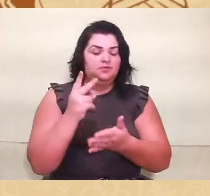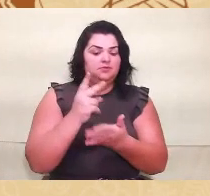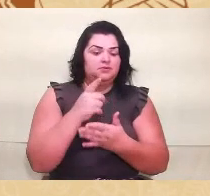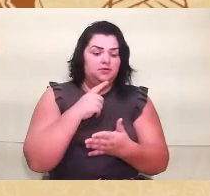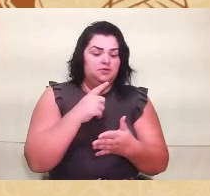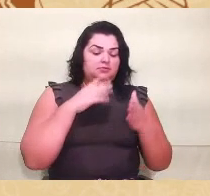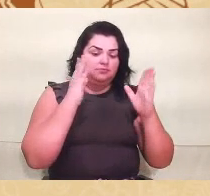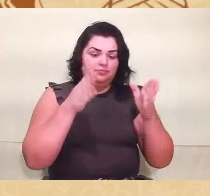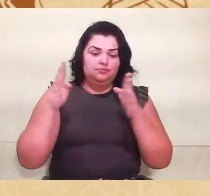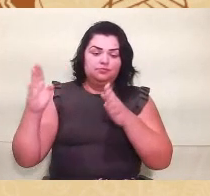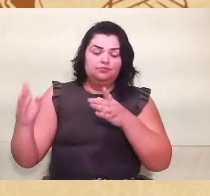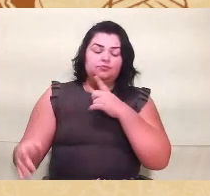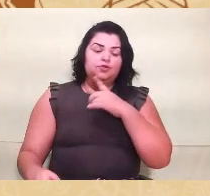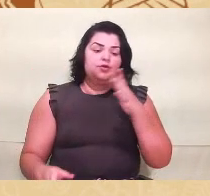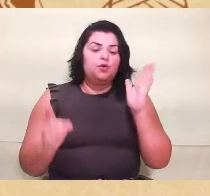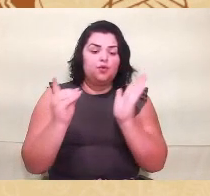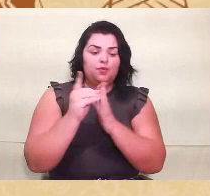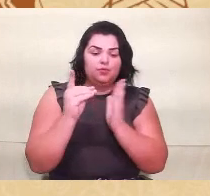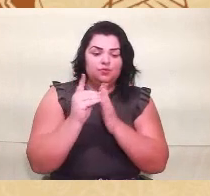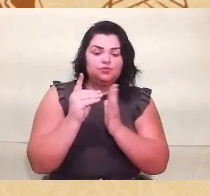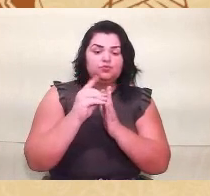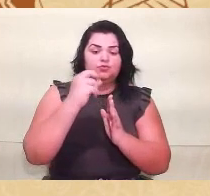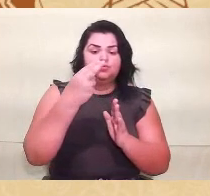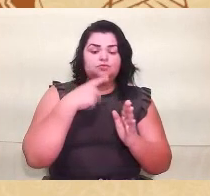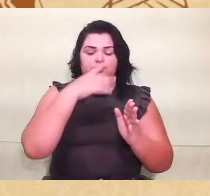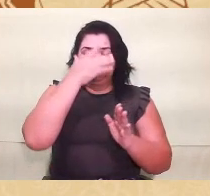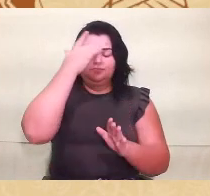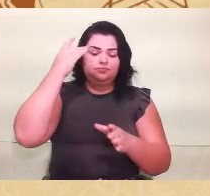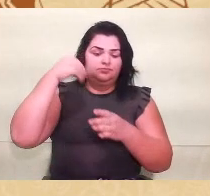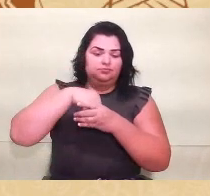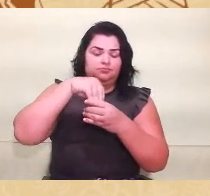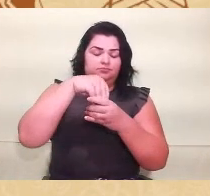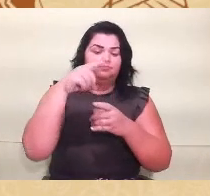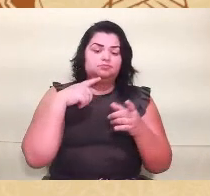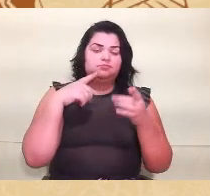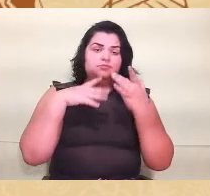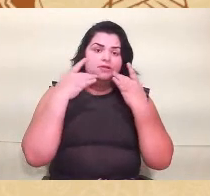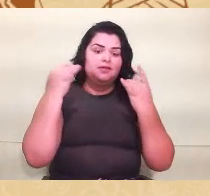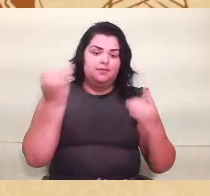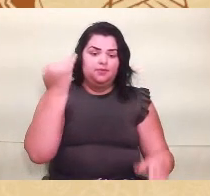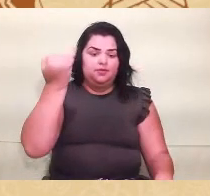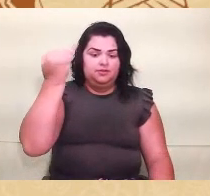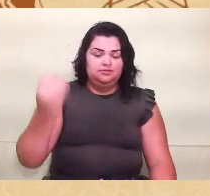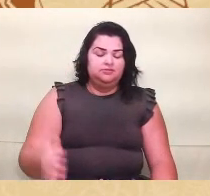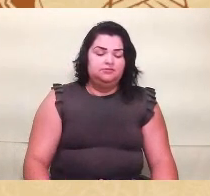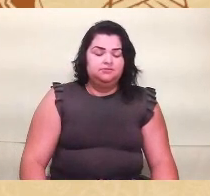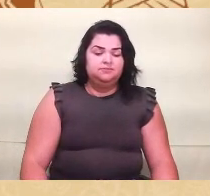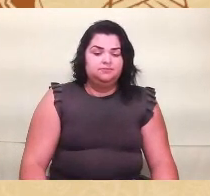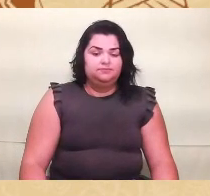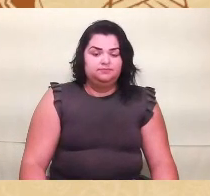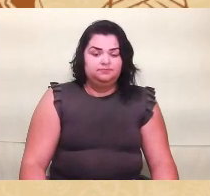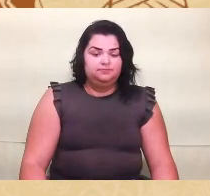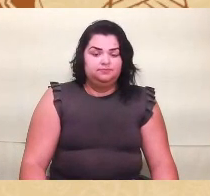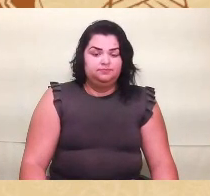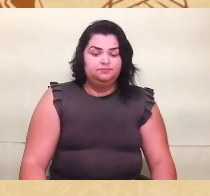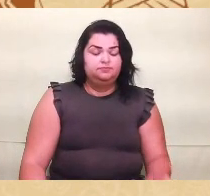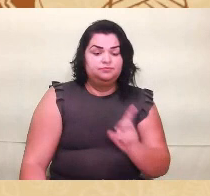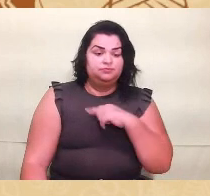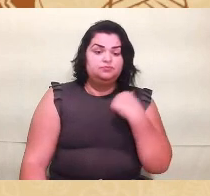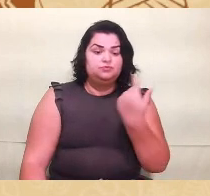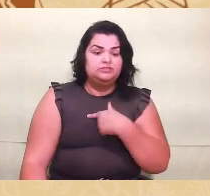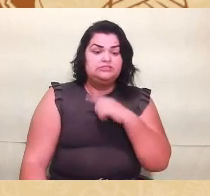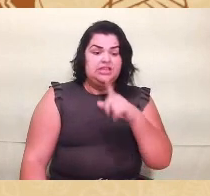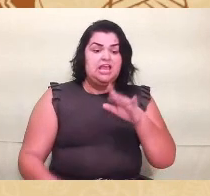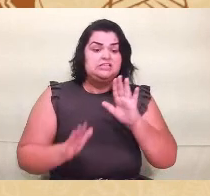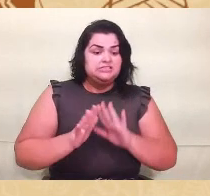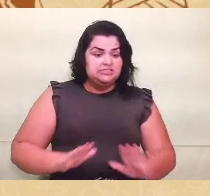daqueles indígenas, homens e mulheres que encantaram. Né? Então, nós somos assim, por sermos assim,